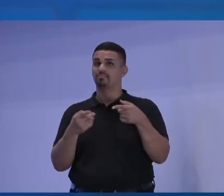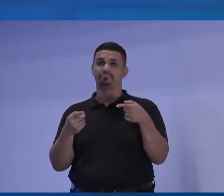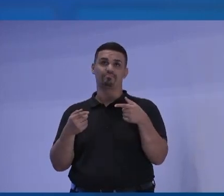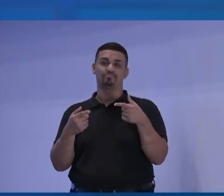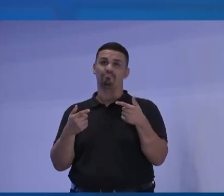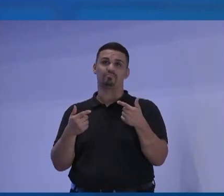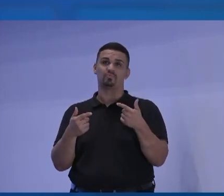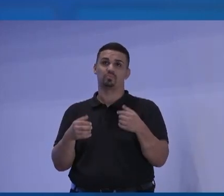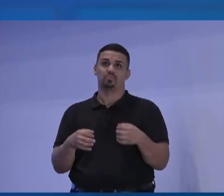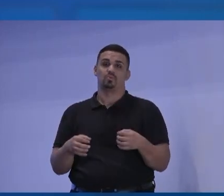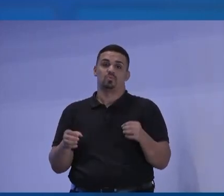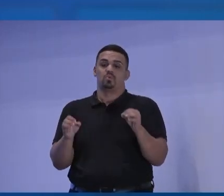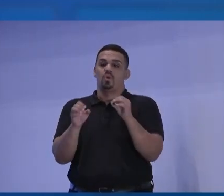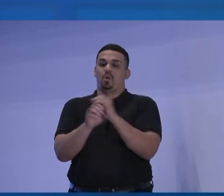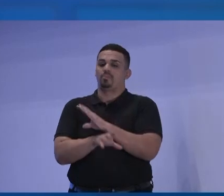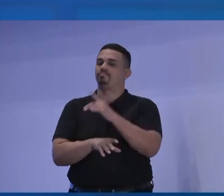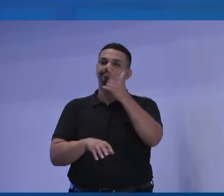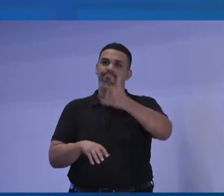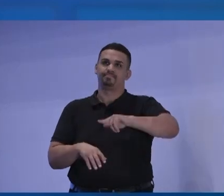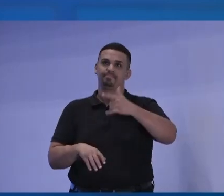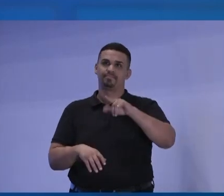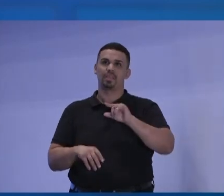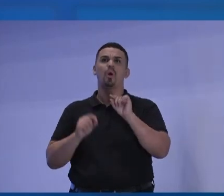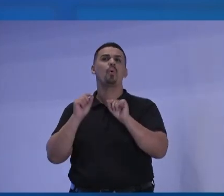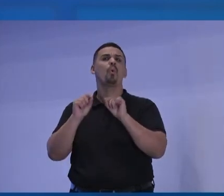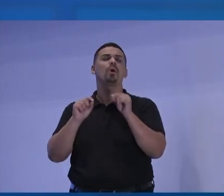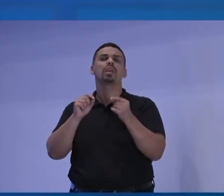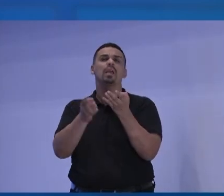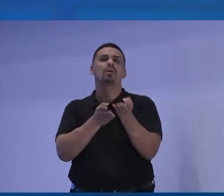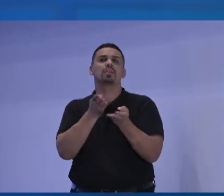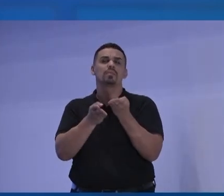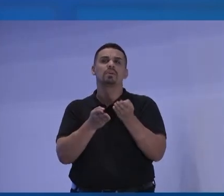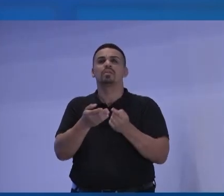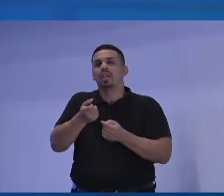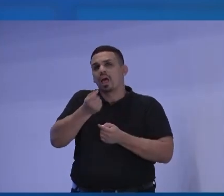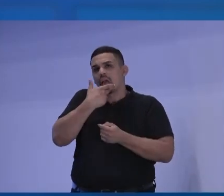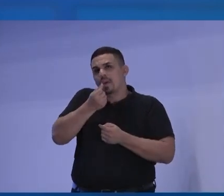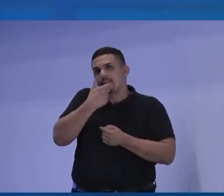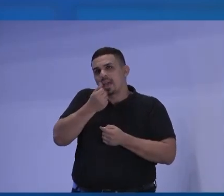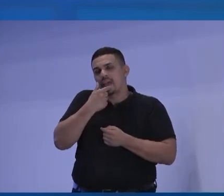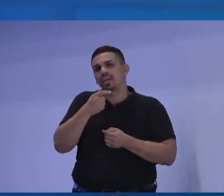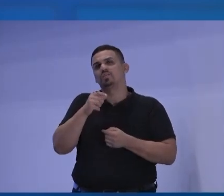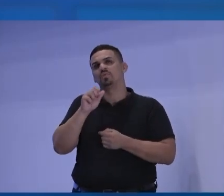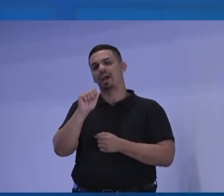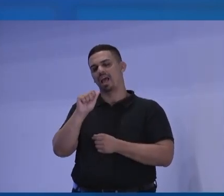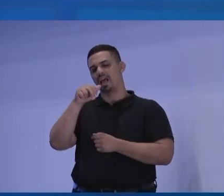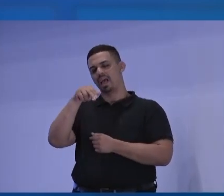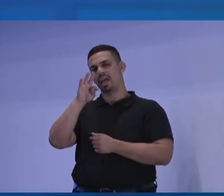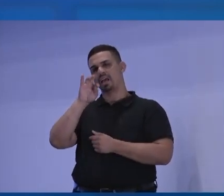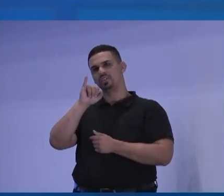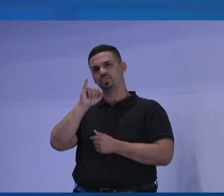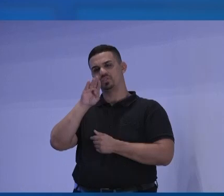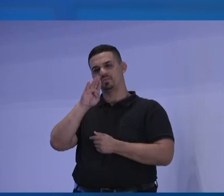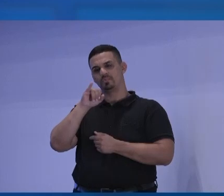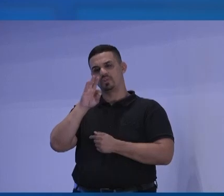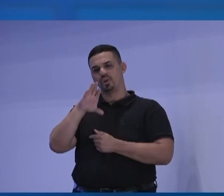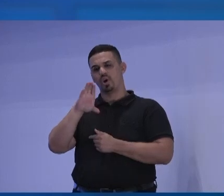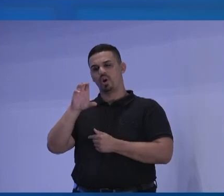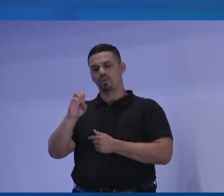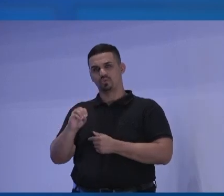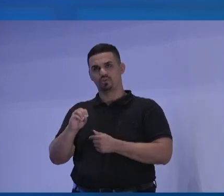poliquimioterapia é o quê? É essa cartela rosa e a verde, que era uma combinação de antibióticos que conseguia eliminar a bactéria